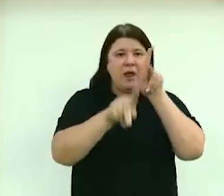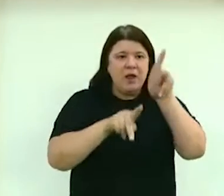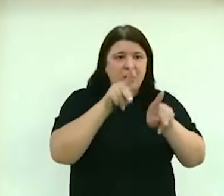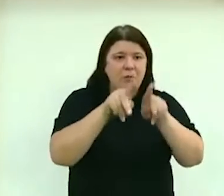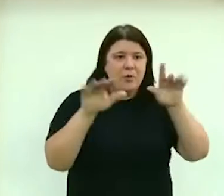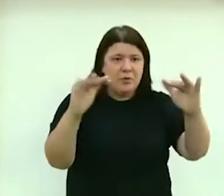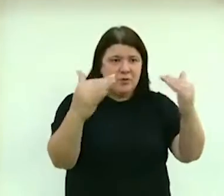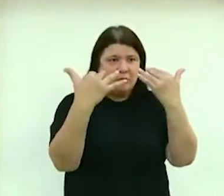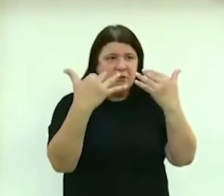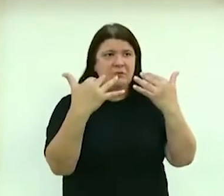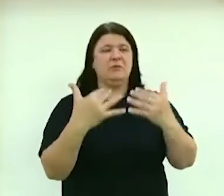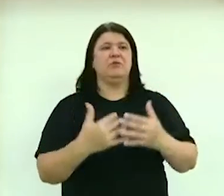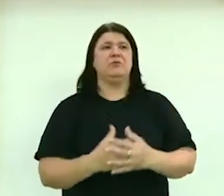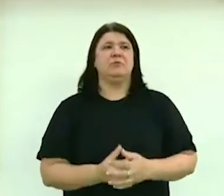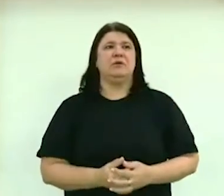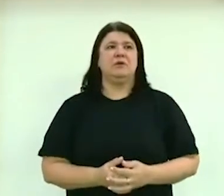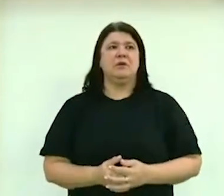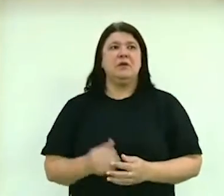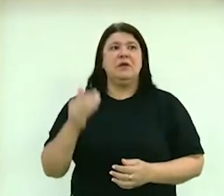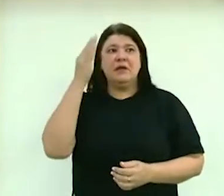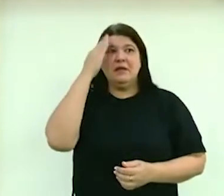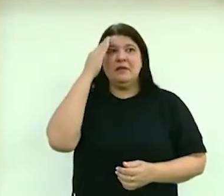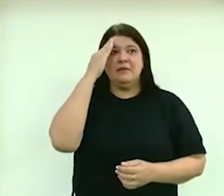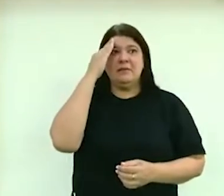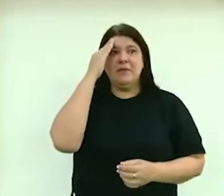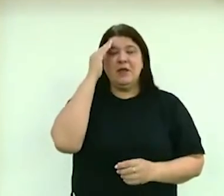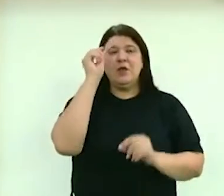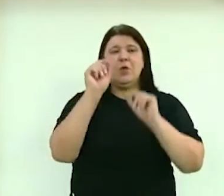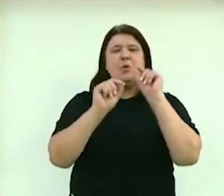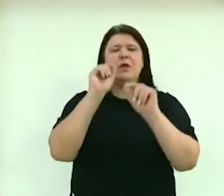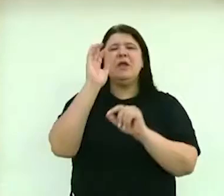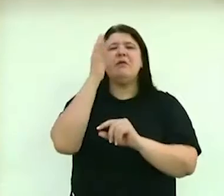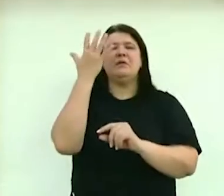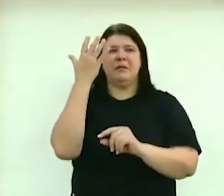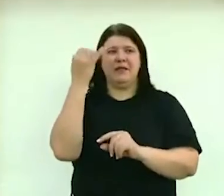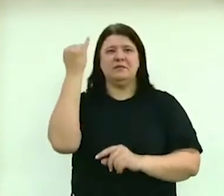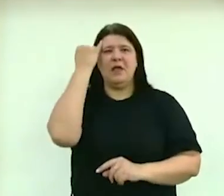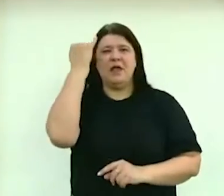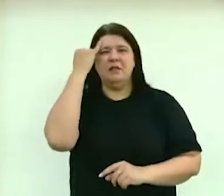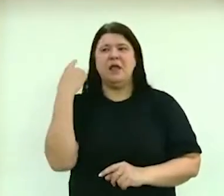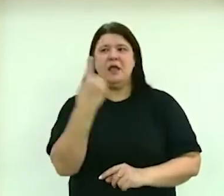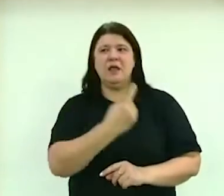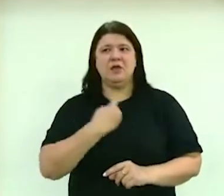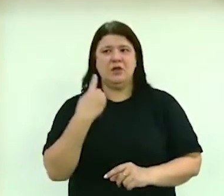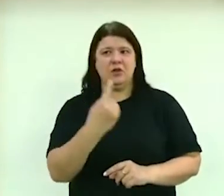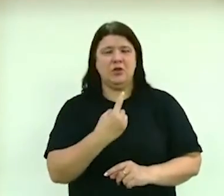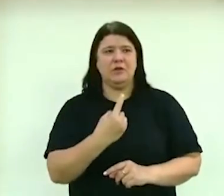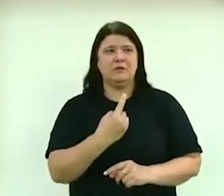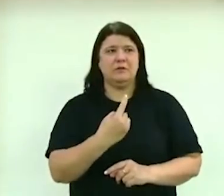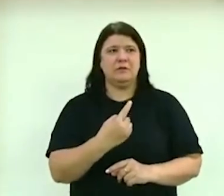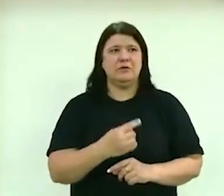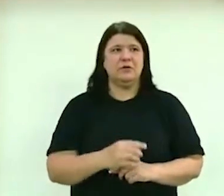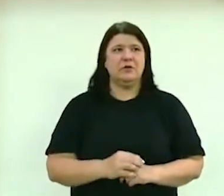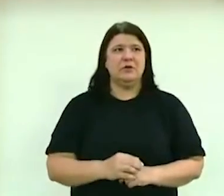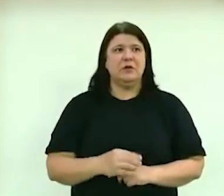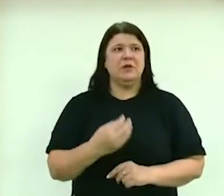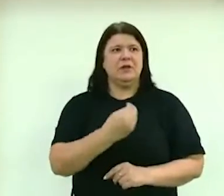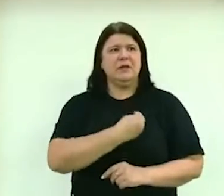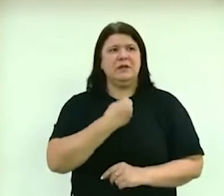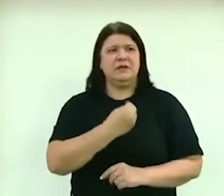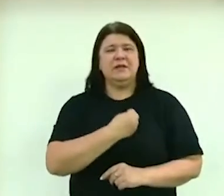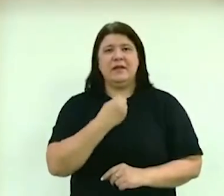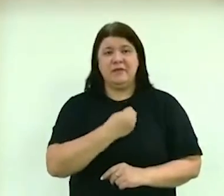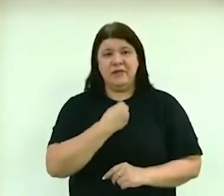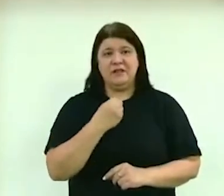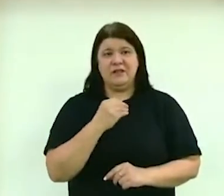tenha propriedade sobre a nossa ideia, né? Que, obviamente, que nessa vida tudo, nada se cria,